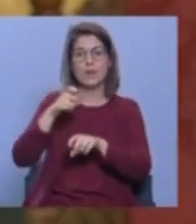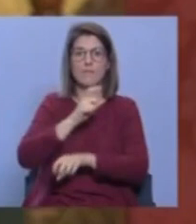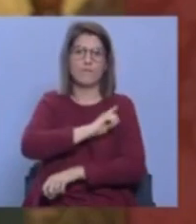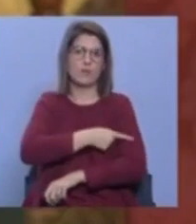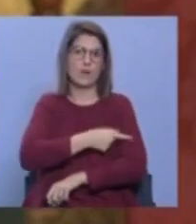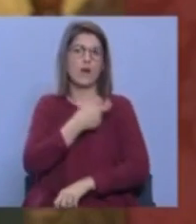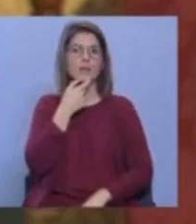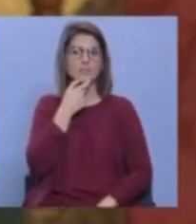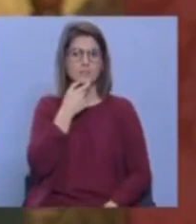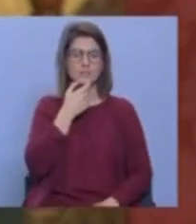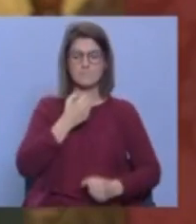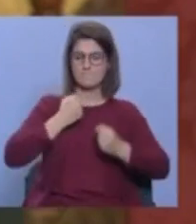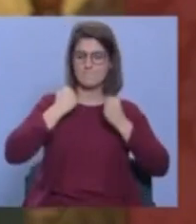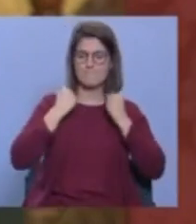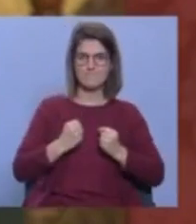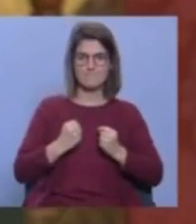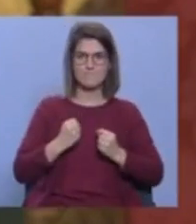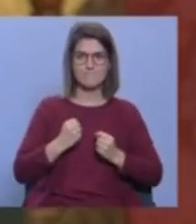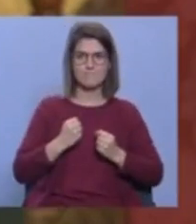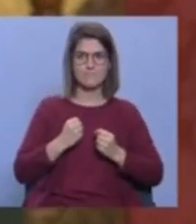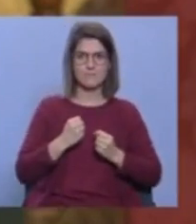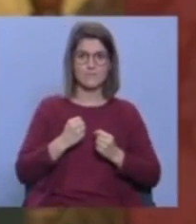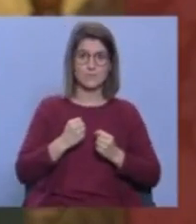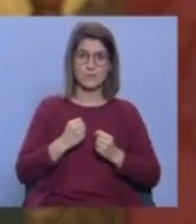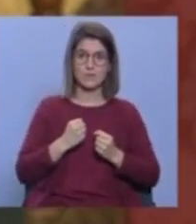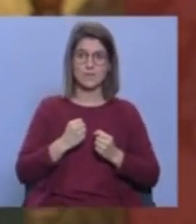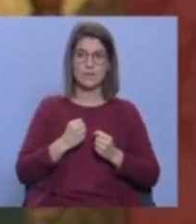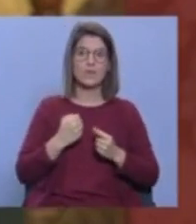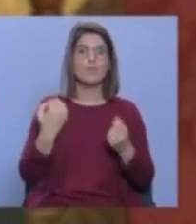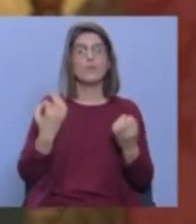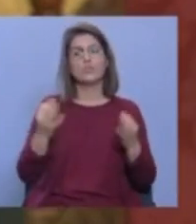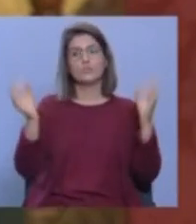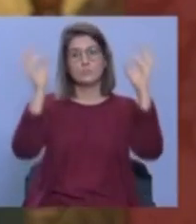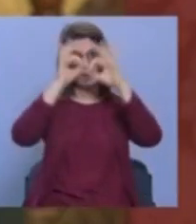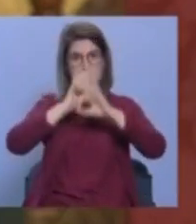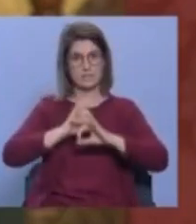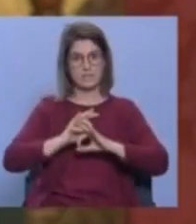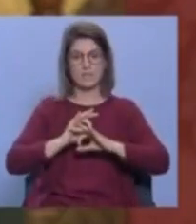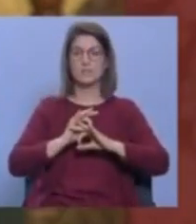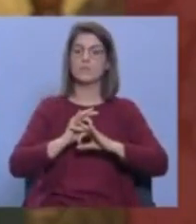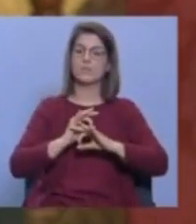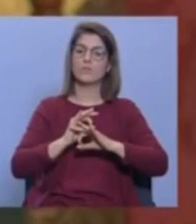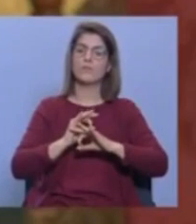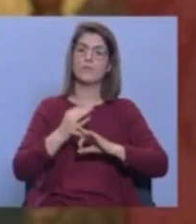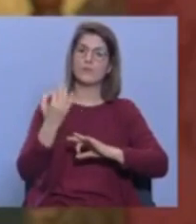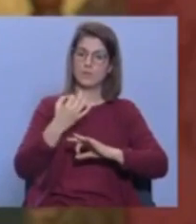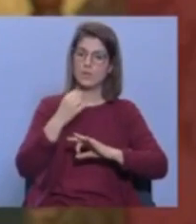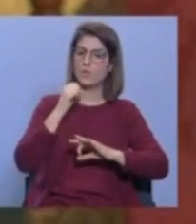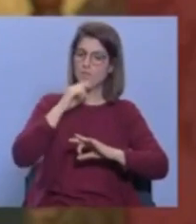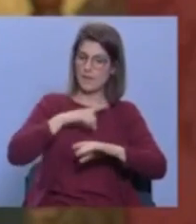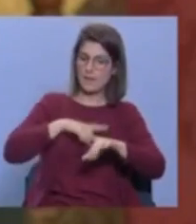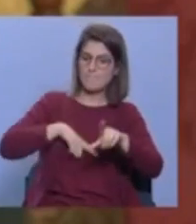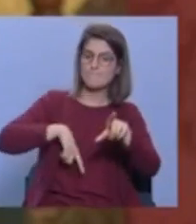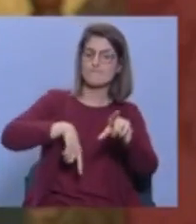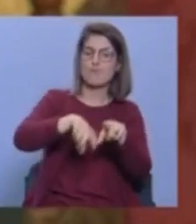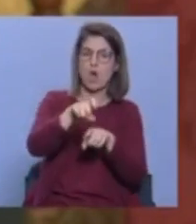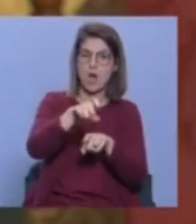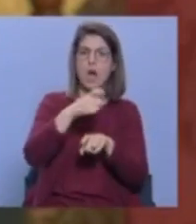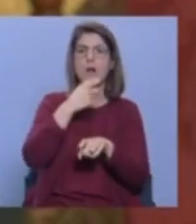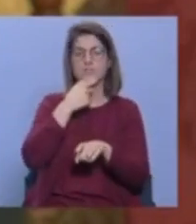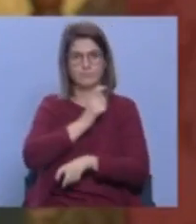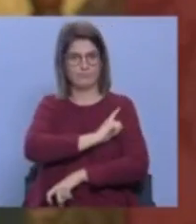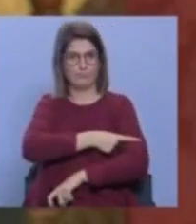força. Acabou isso. O sopro do Espírito para eu ser capaz disto. Mas